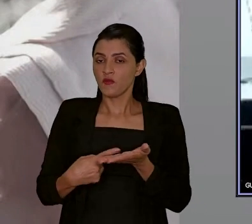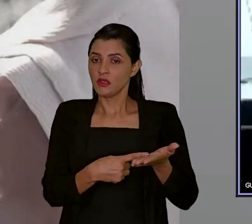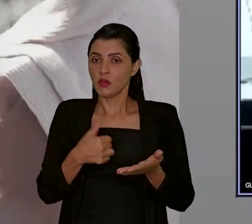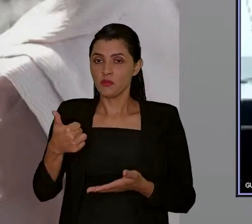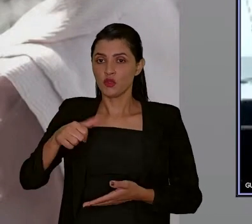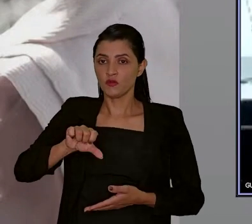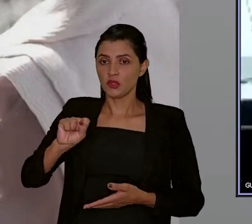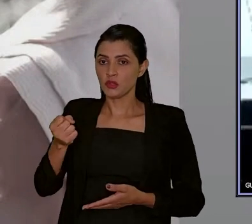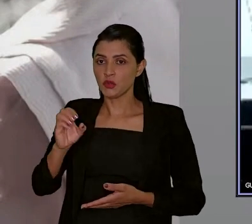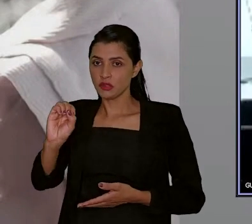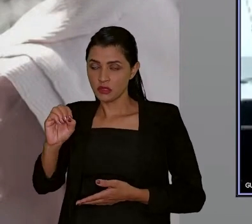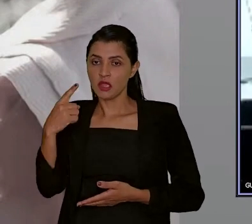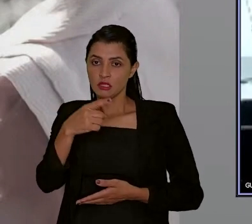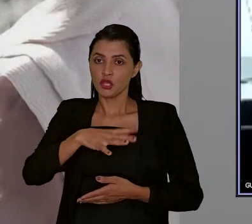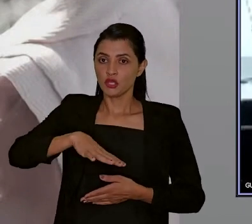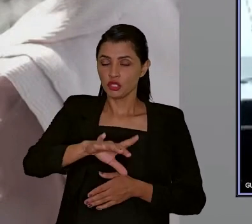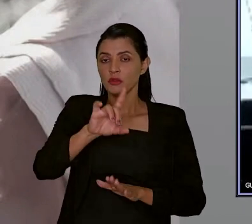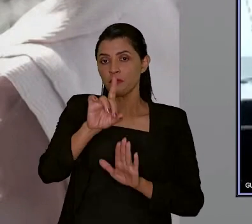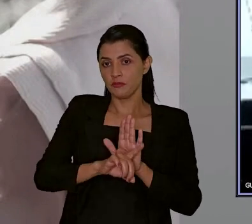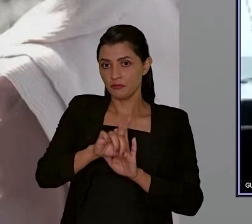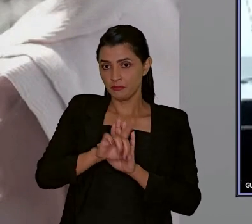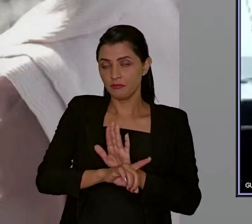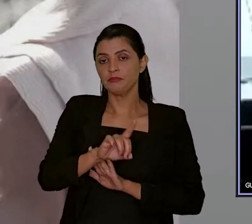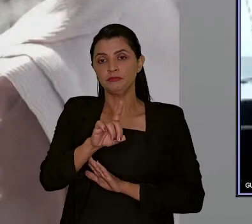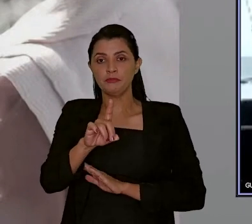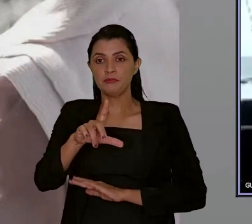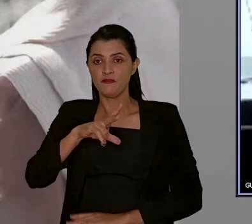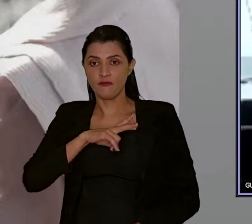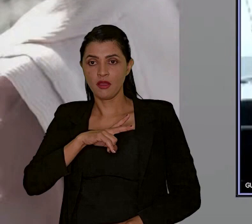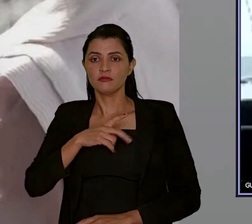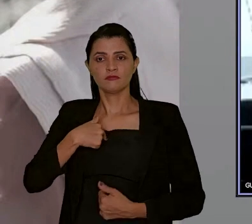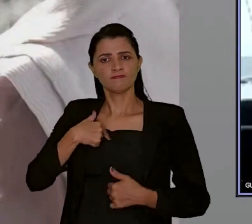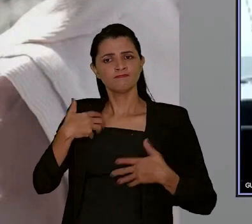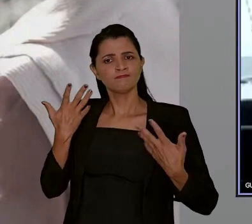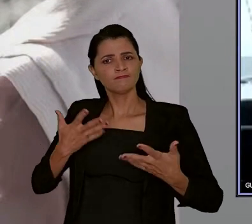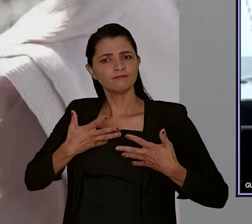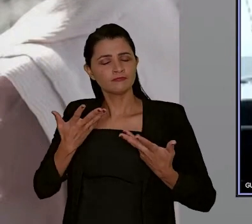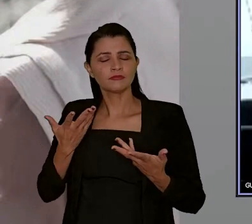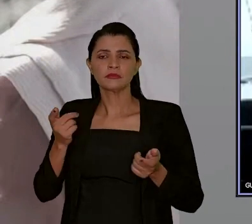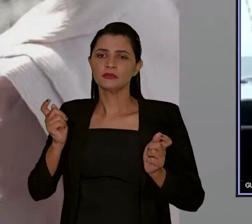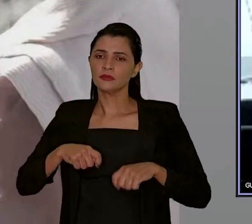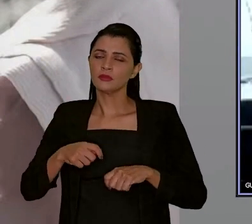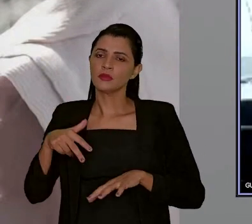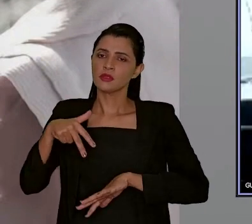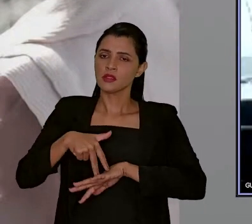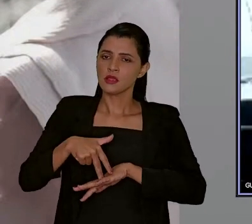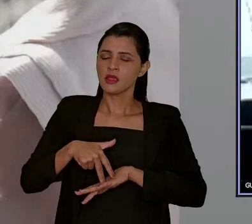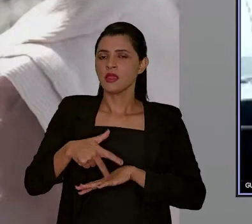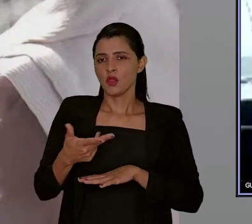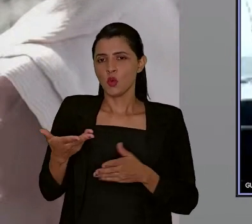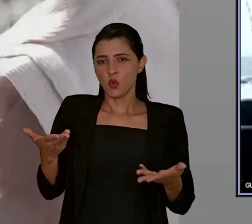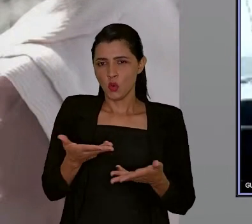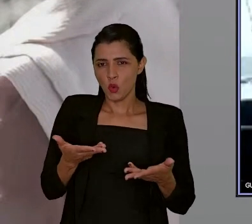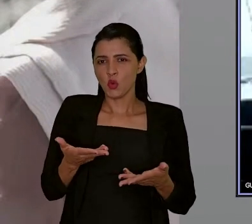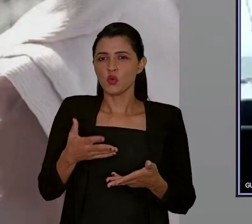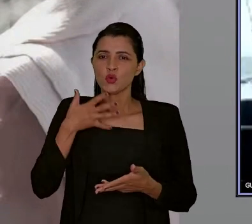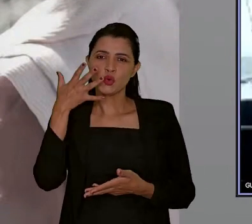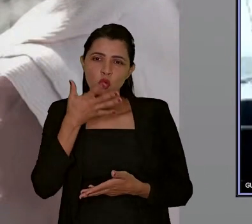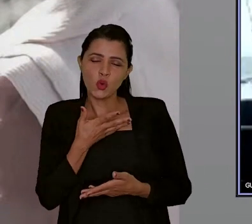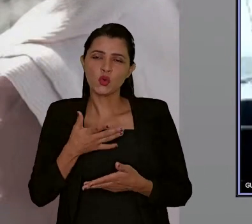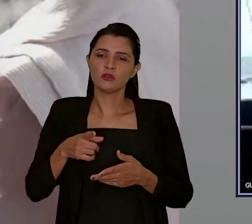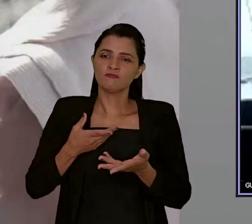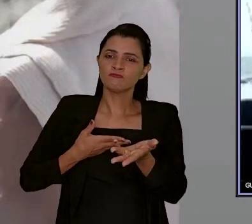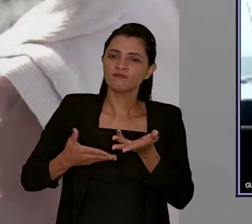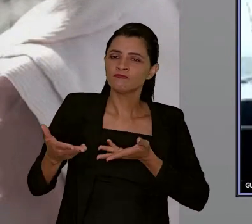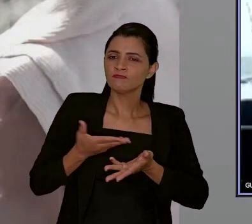Internacional Privado. Para mim é uma grande alegria poder estar não só hoje aqui compartilhando algumas